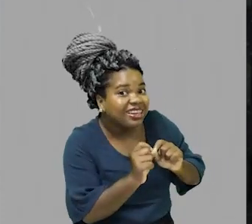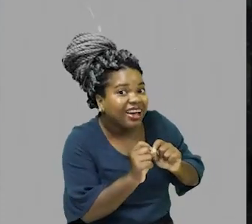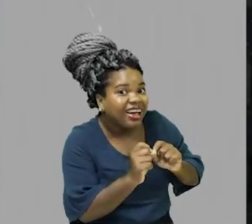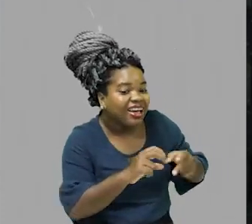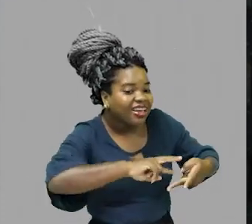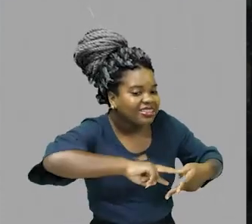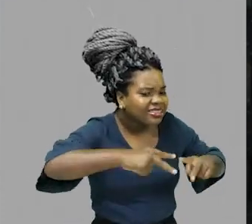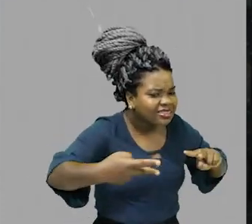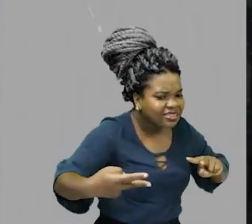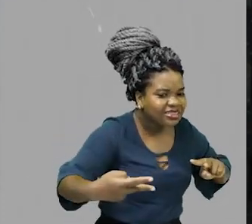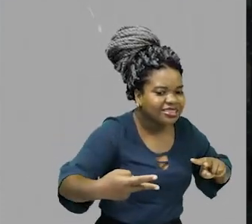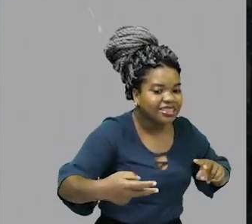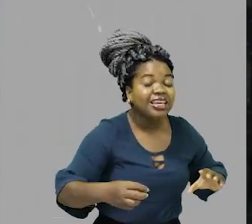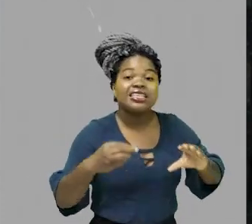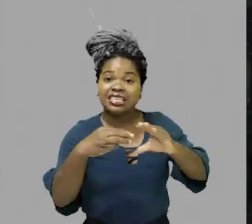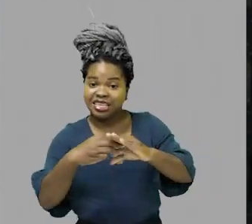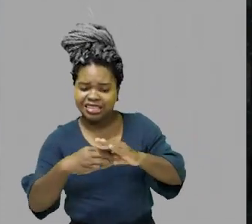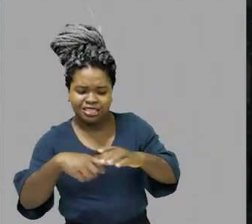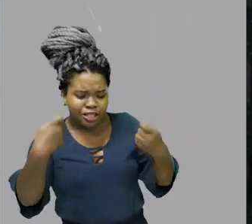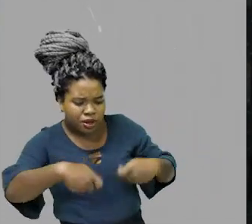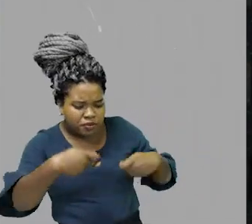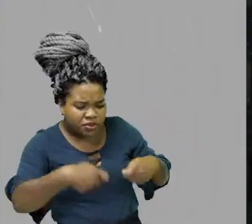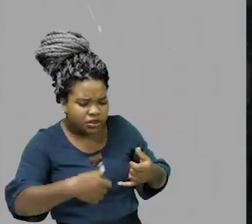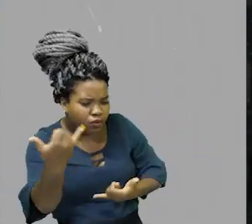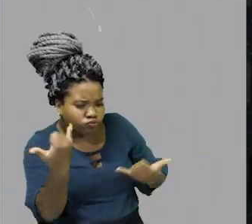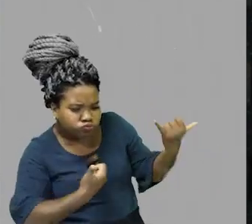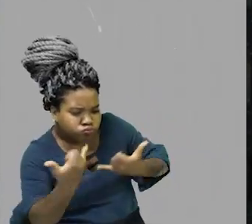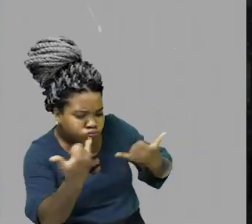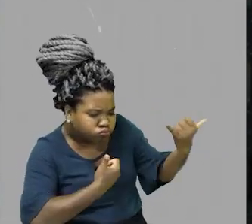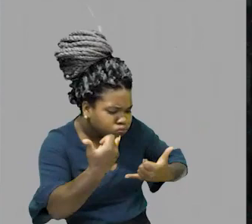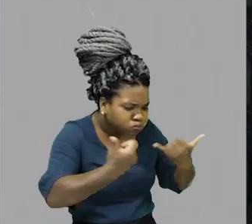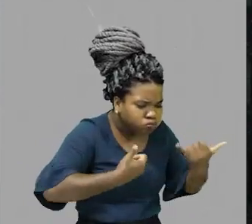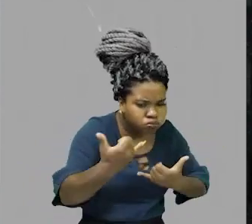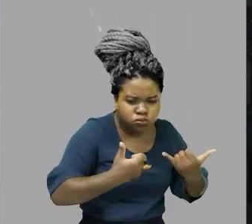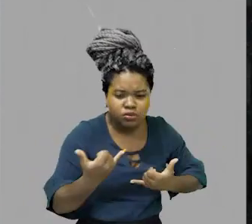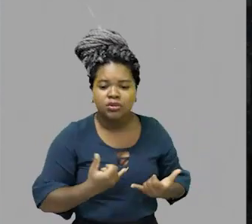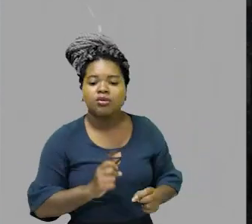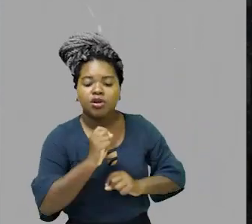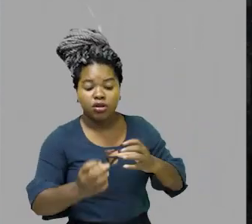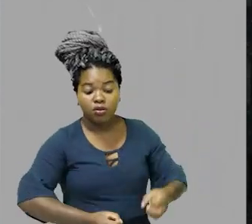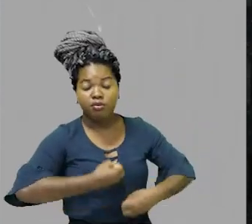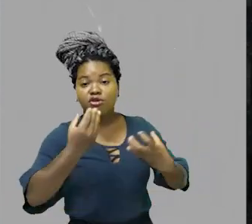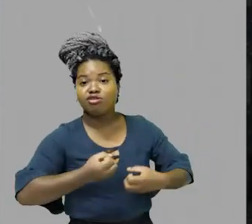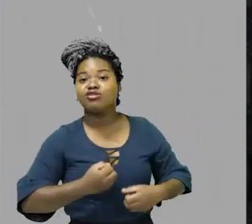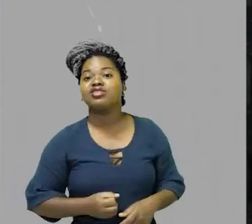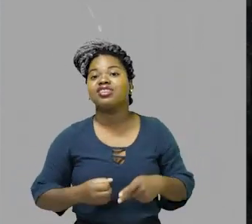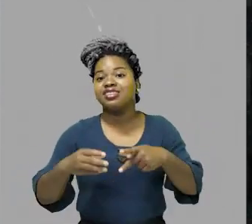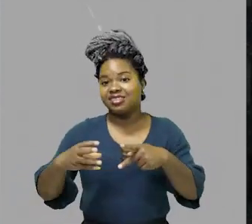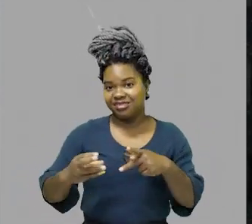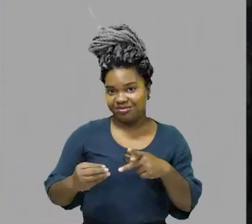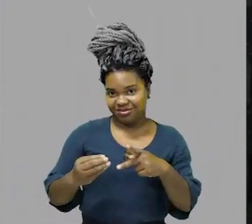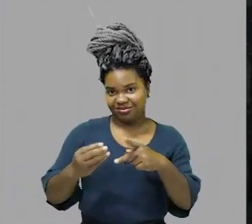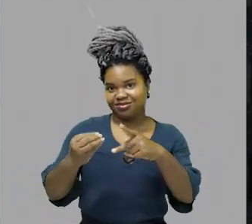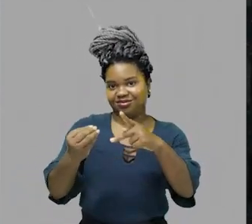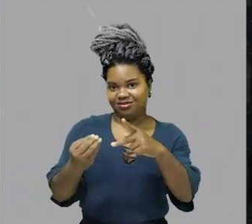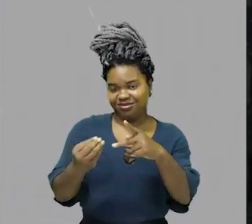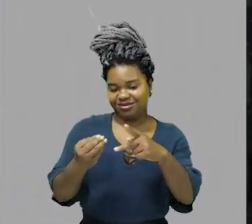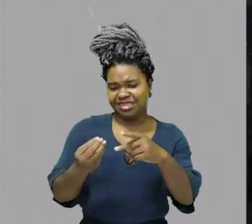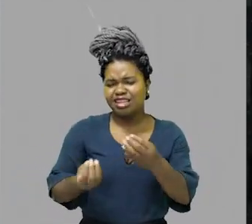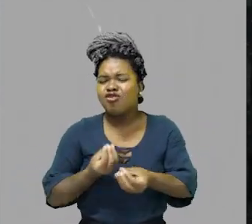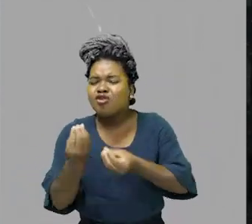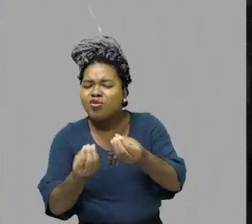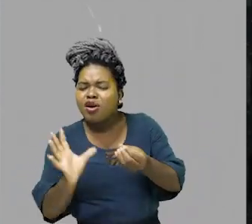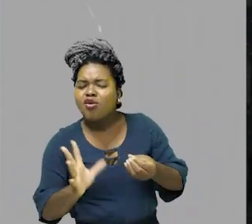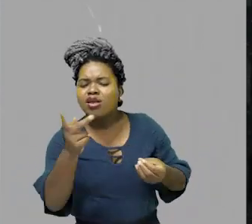acessar essa informação para produzir uma proteína com base nessa informação. Então, como é que isso ocorre? Existe